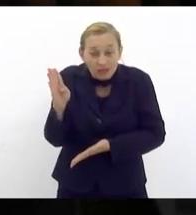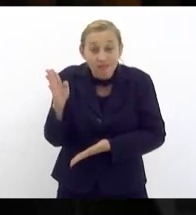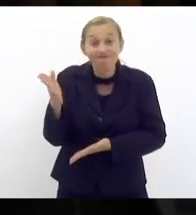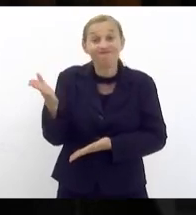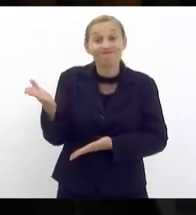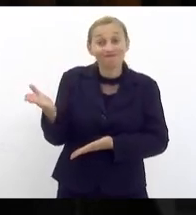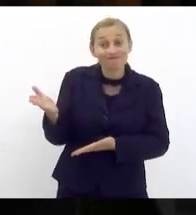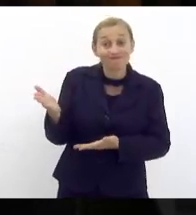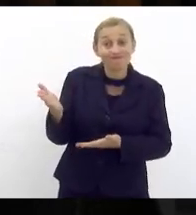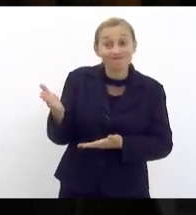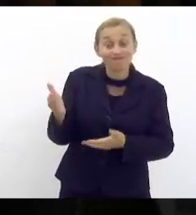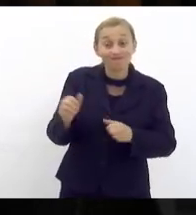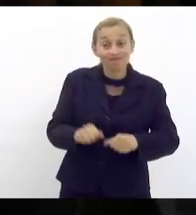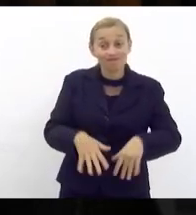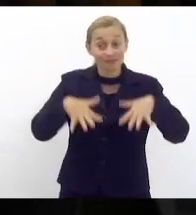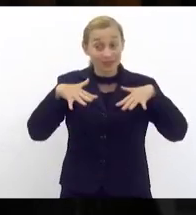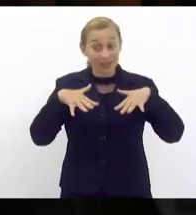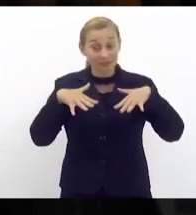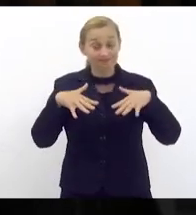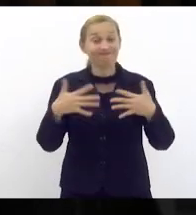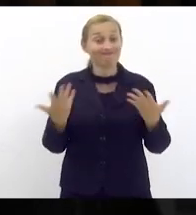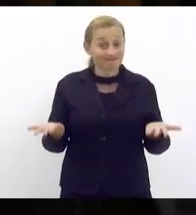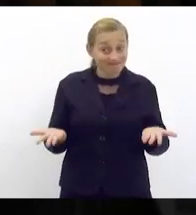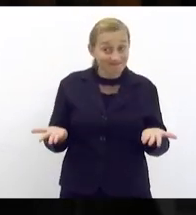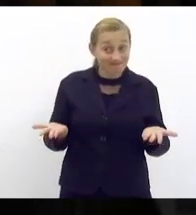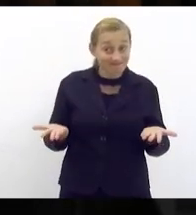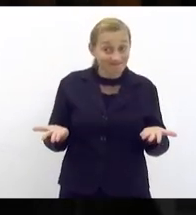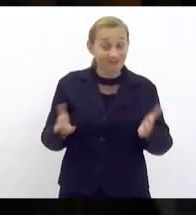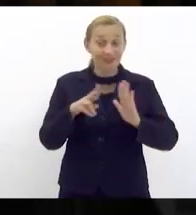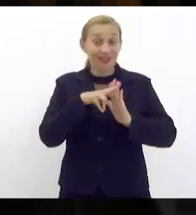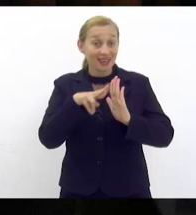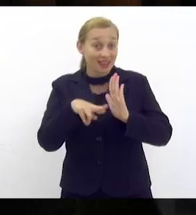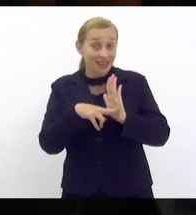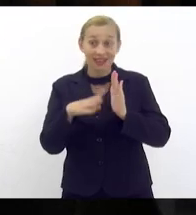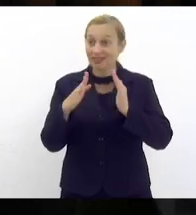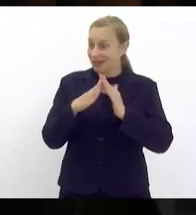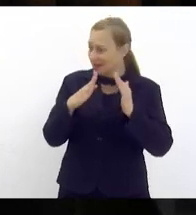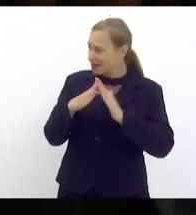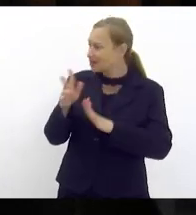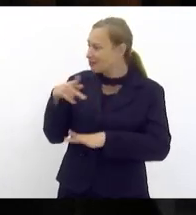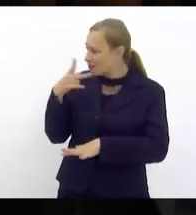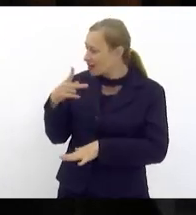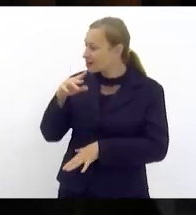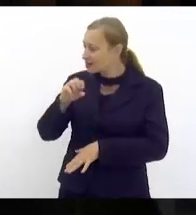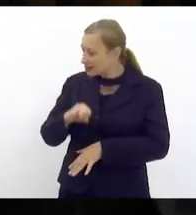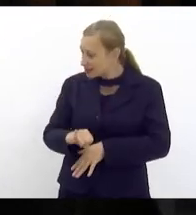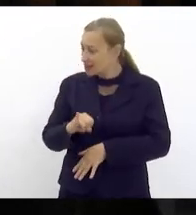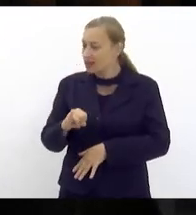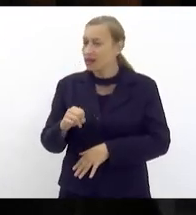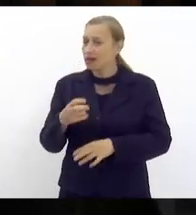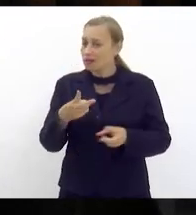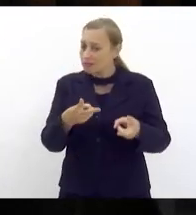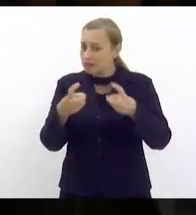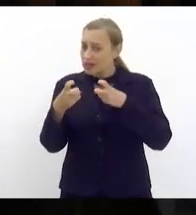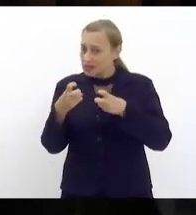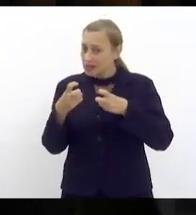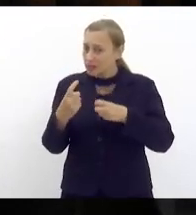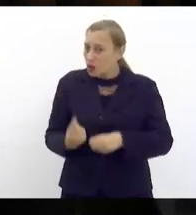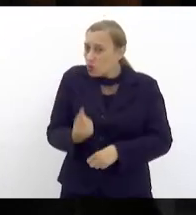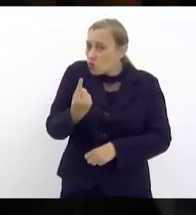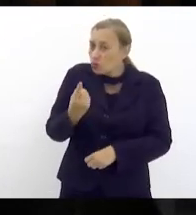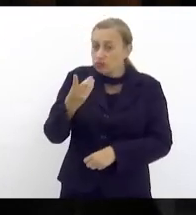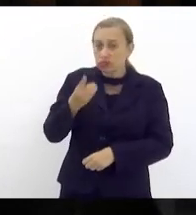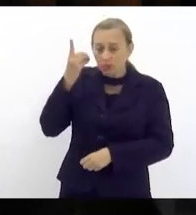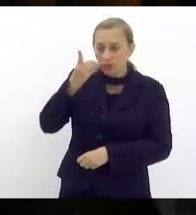no plenário o Regimento Interno até diz que se alguém perceber até um deputado